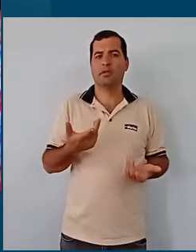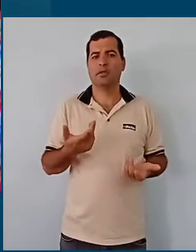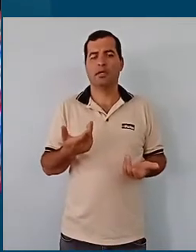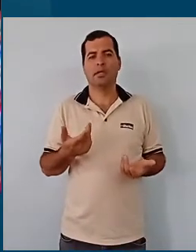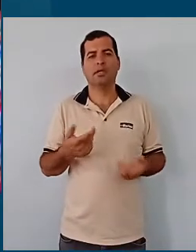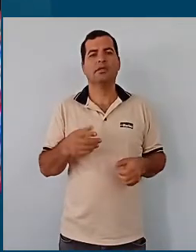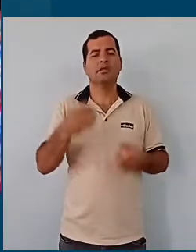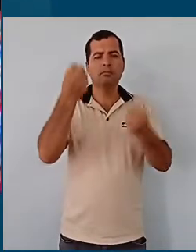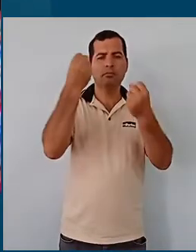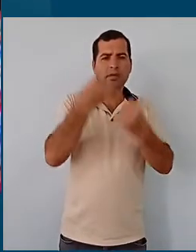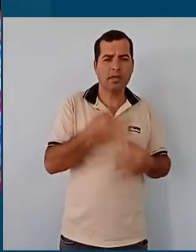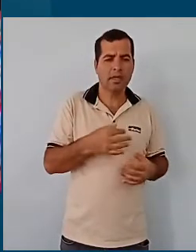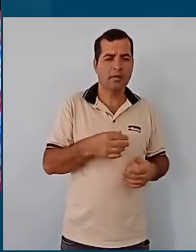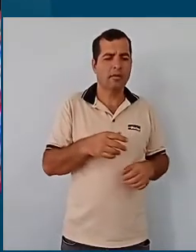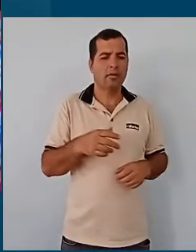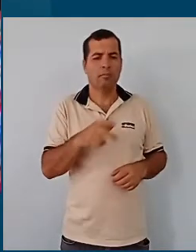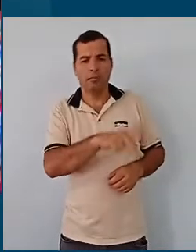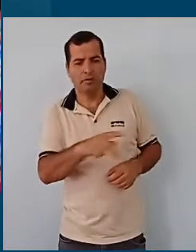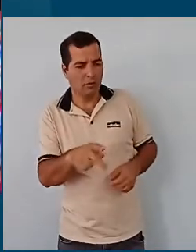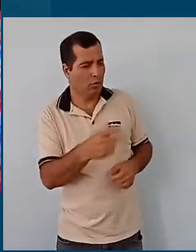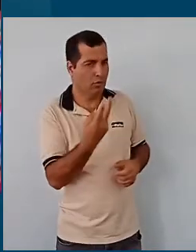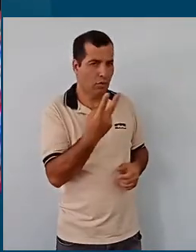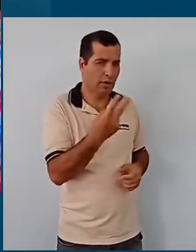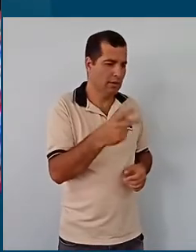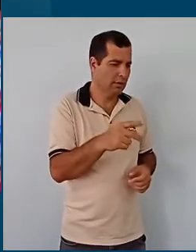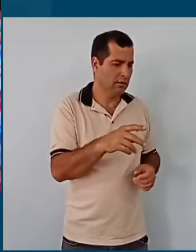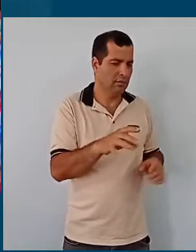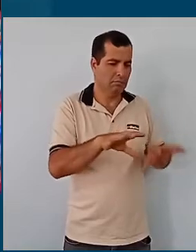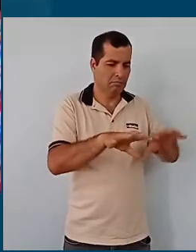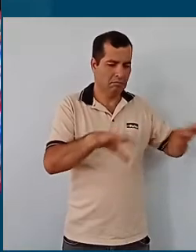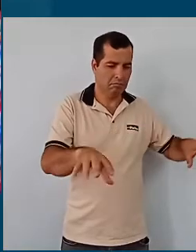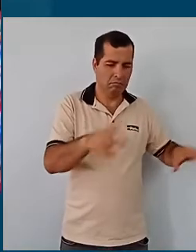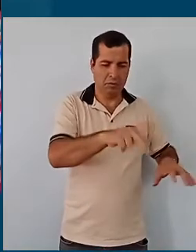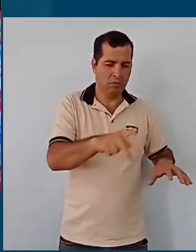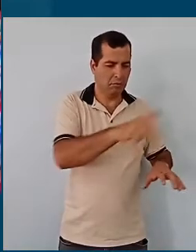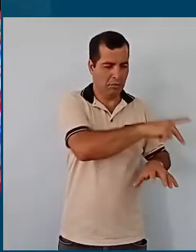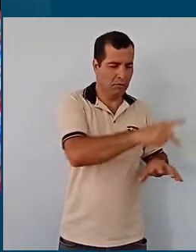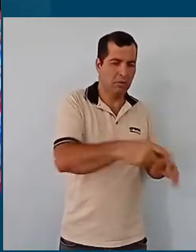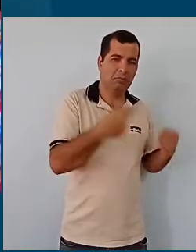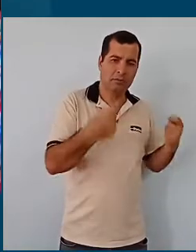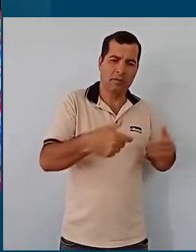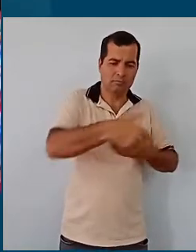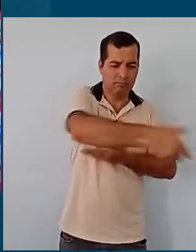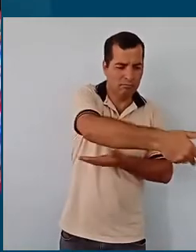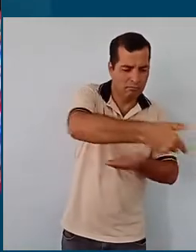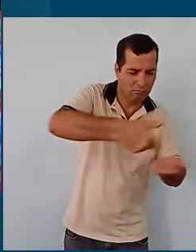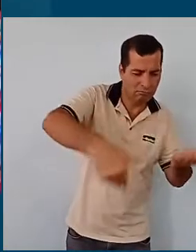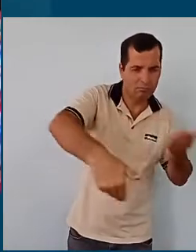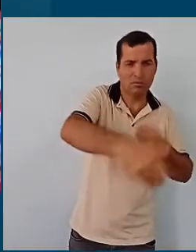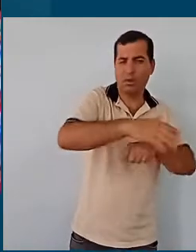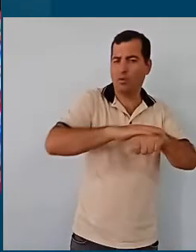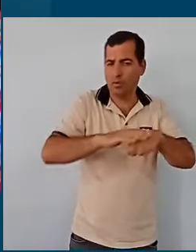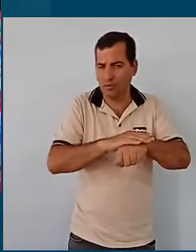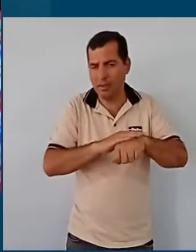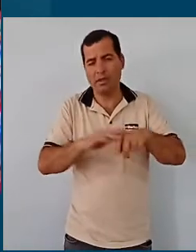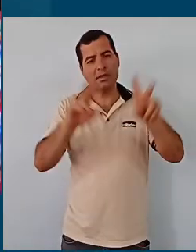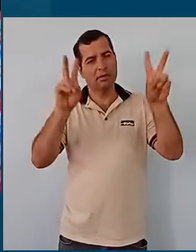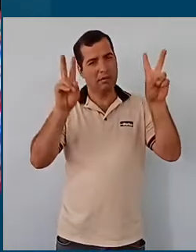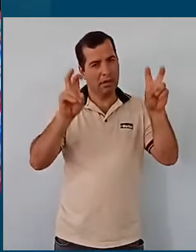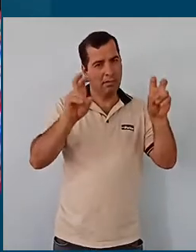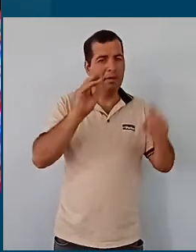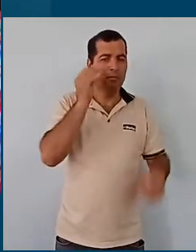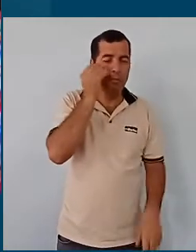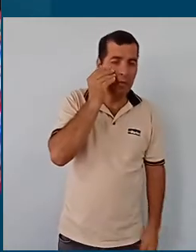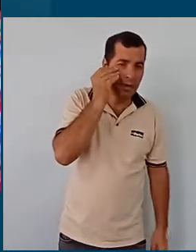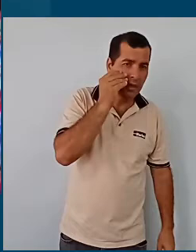duas etapas precisam estar muito atentos na passagem, precisam conversar bastante, dialogar bastante sobre essa